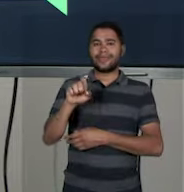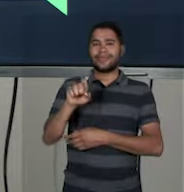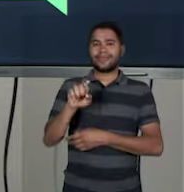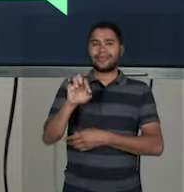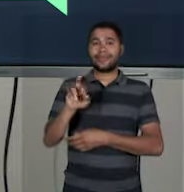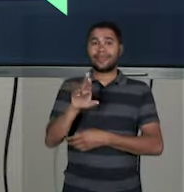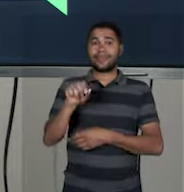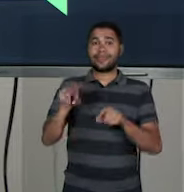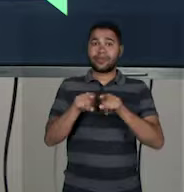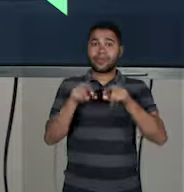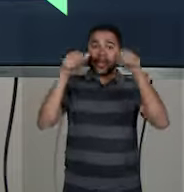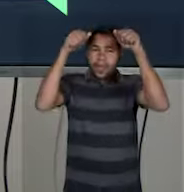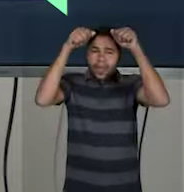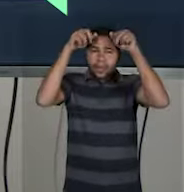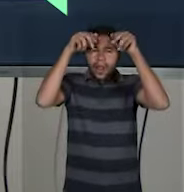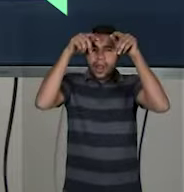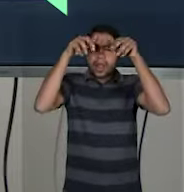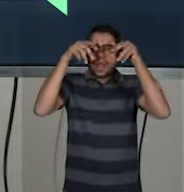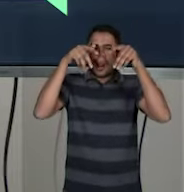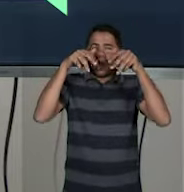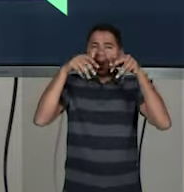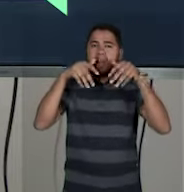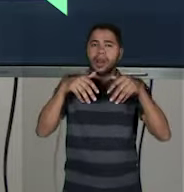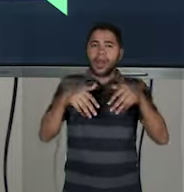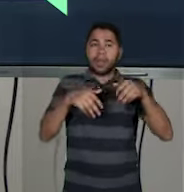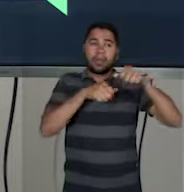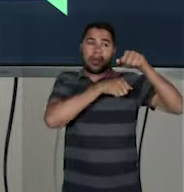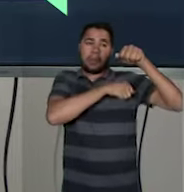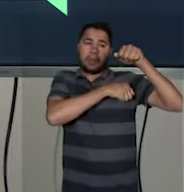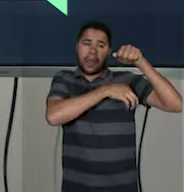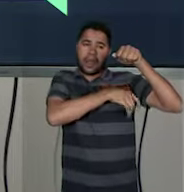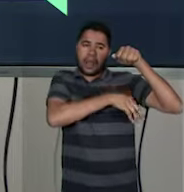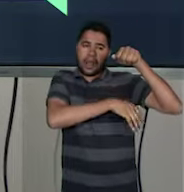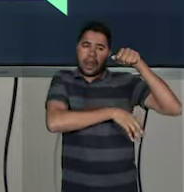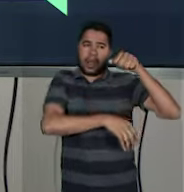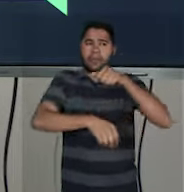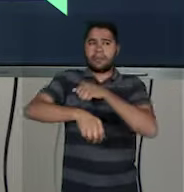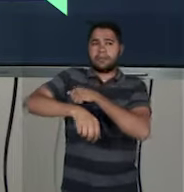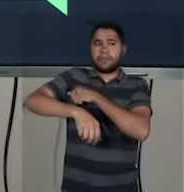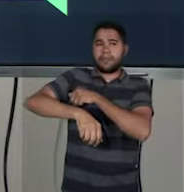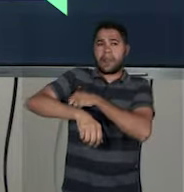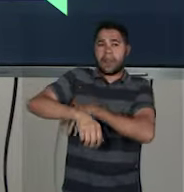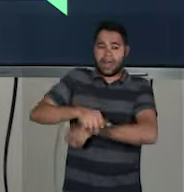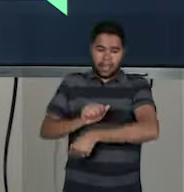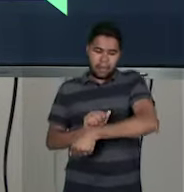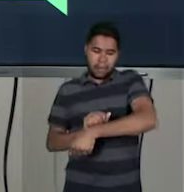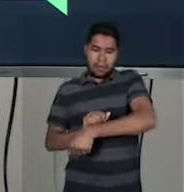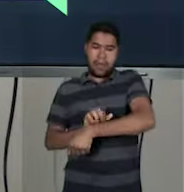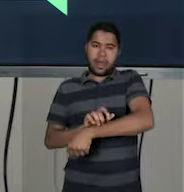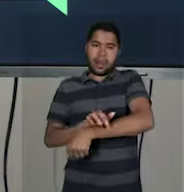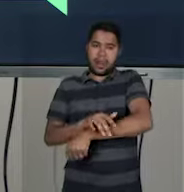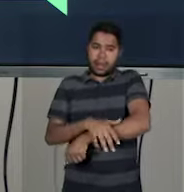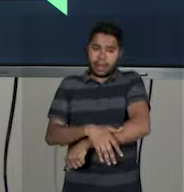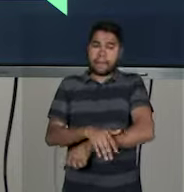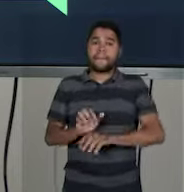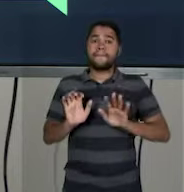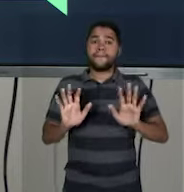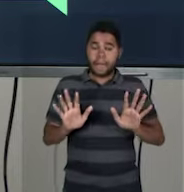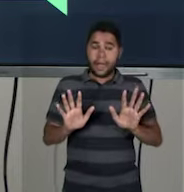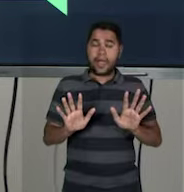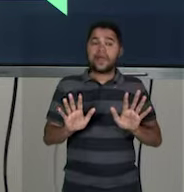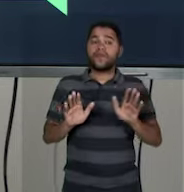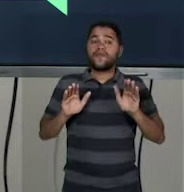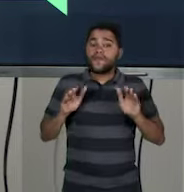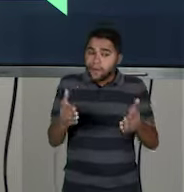das nossas glândulas sudoríparas que ficam na superfície da nossa pele. Mas o nosso